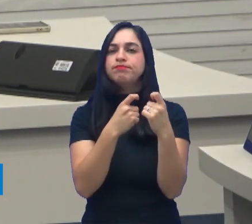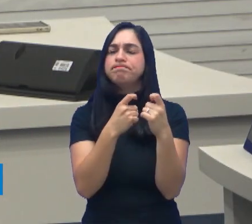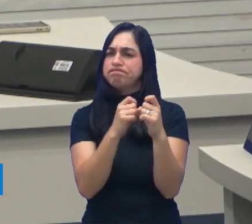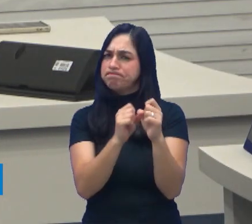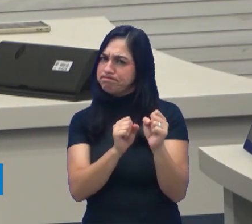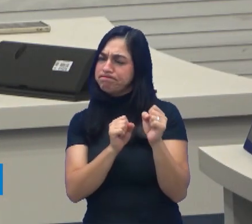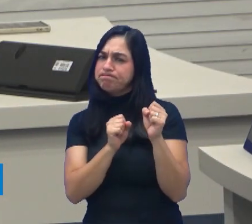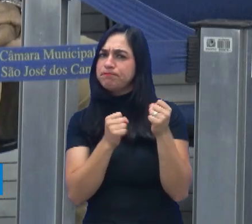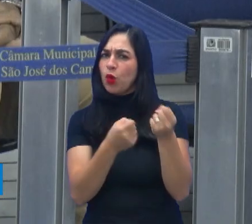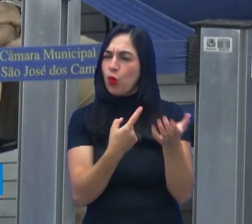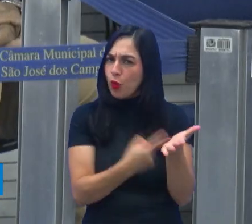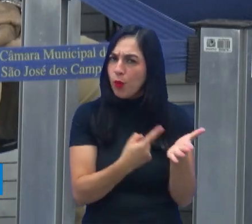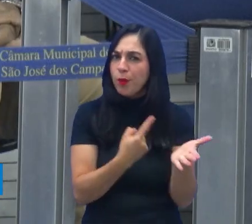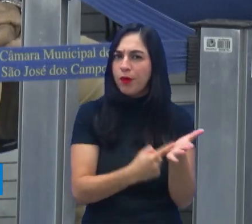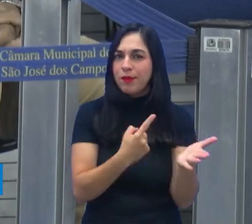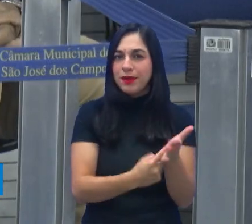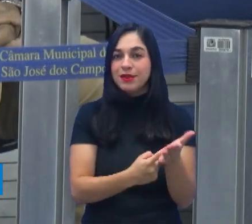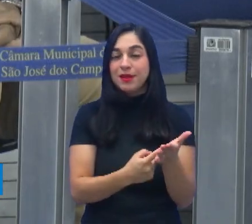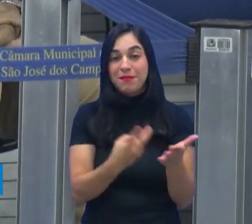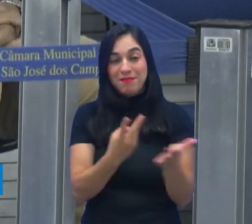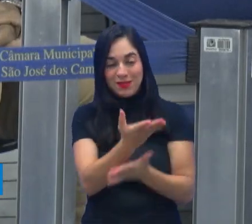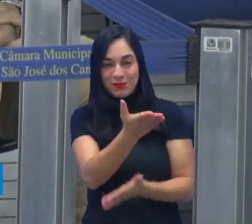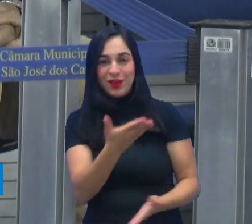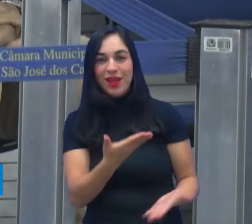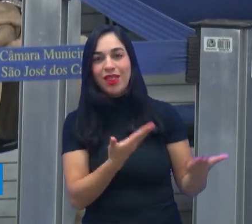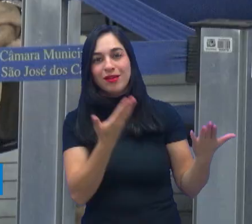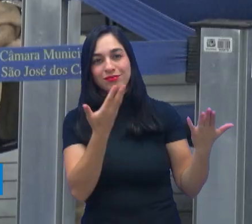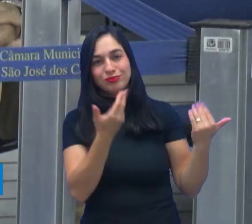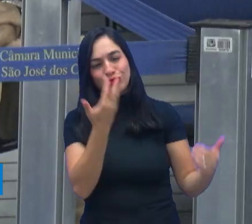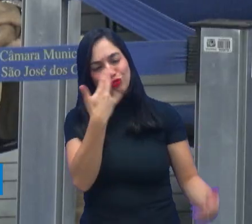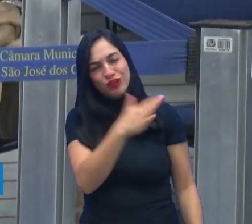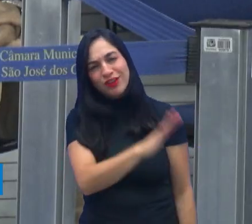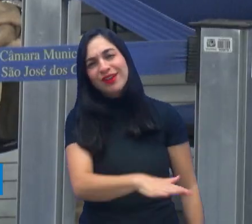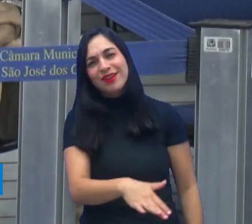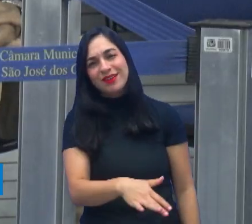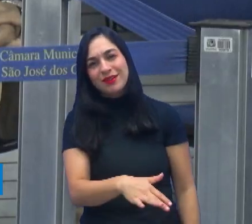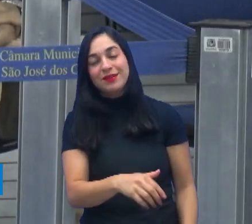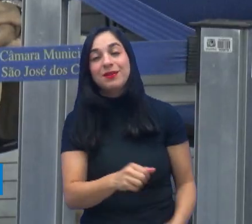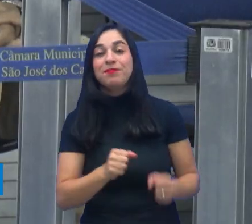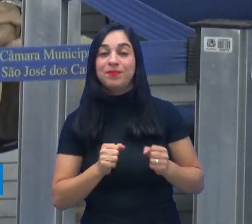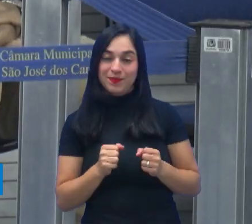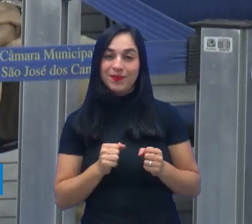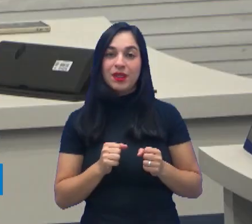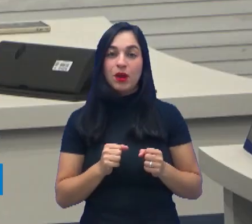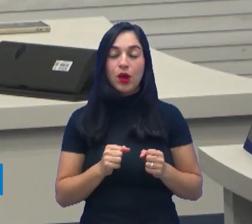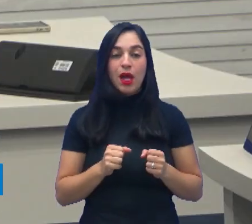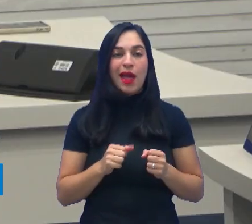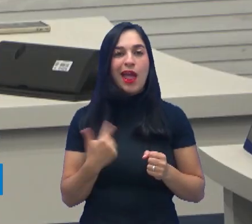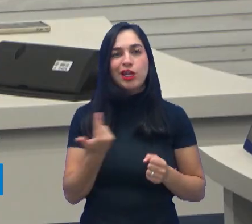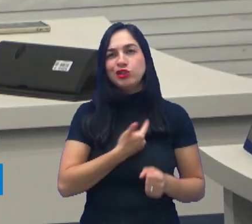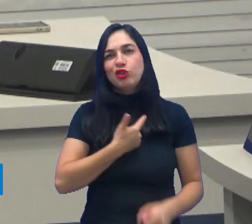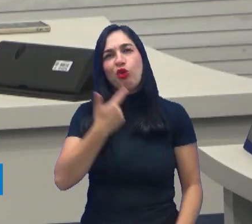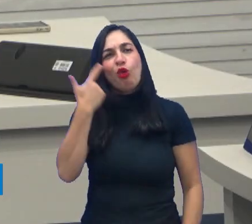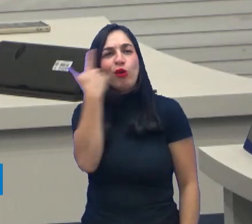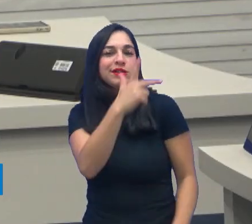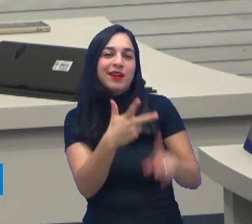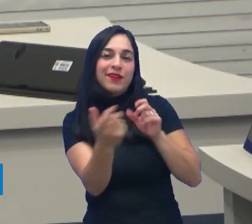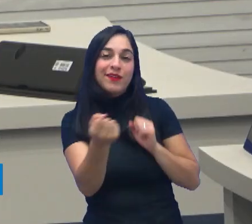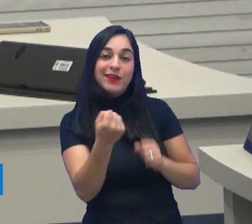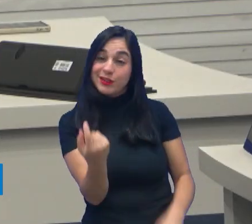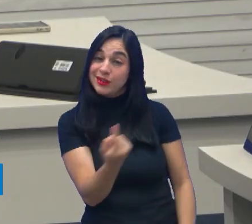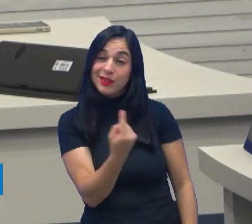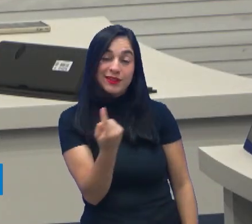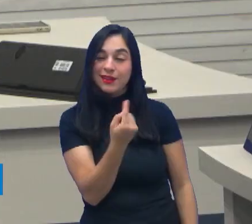comprometimento, mesmo sendo tão nova. E nenhuma conquista acontece sozinha, presidente. Por trás